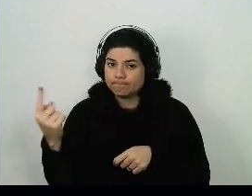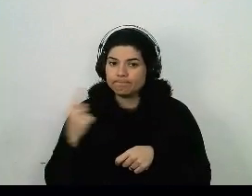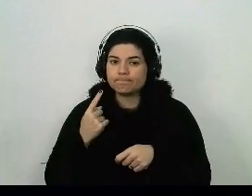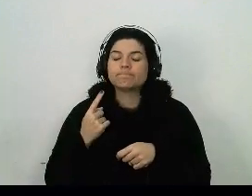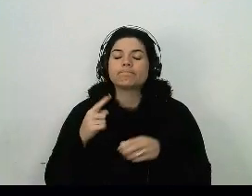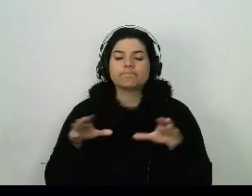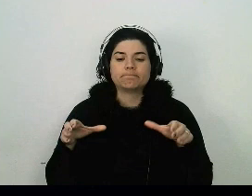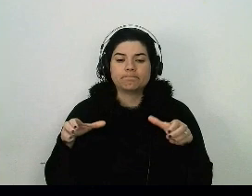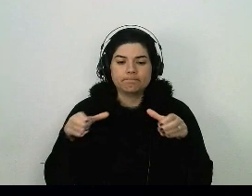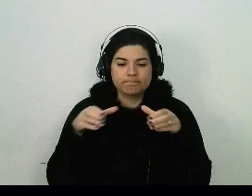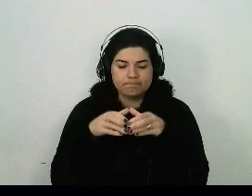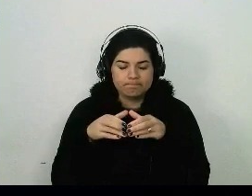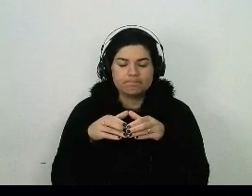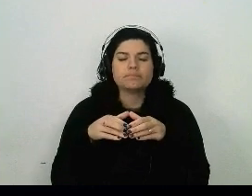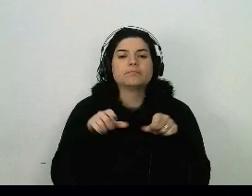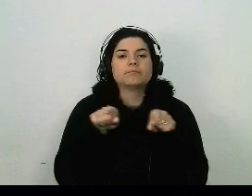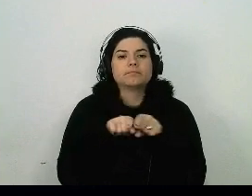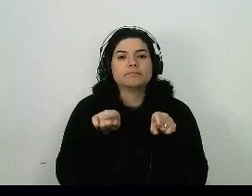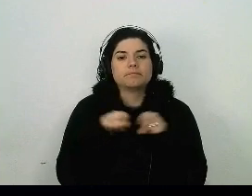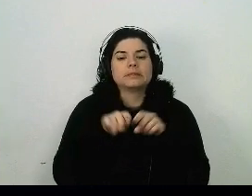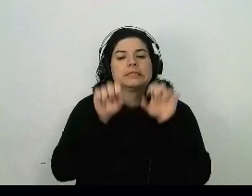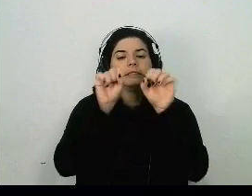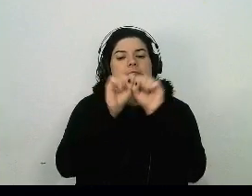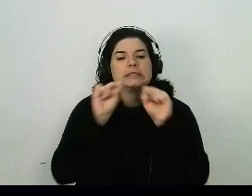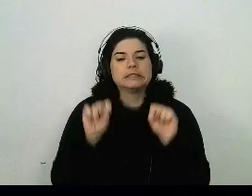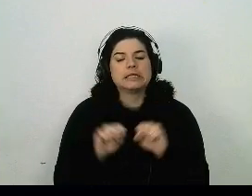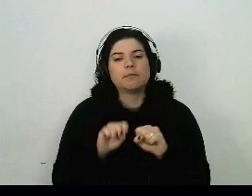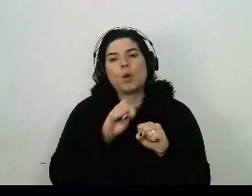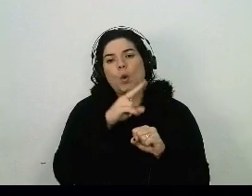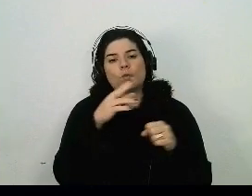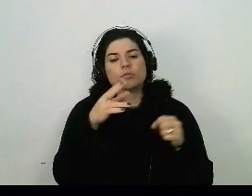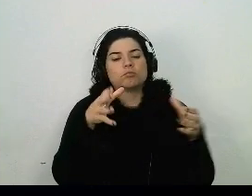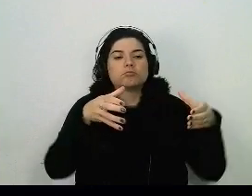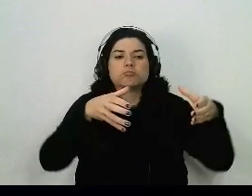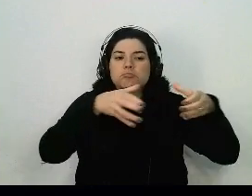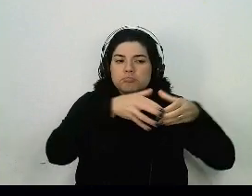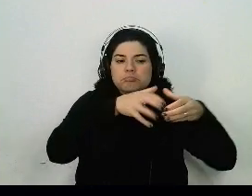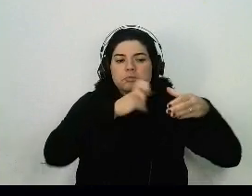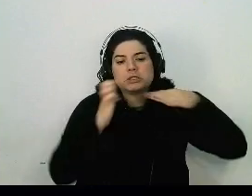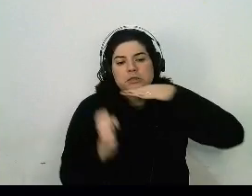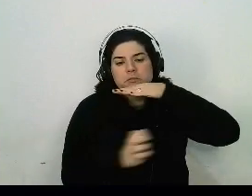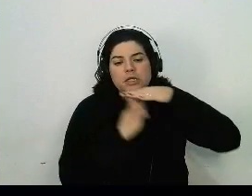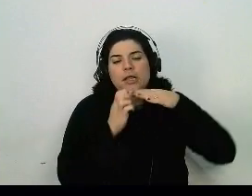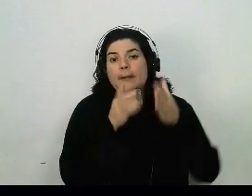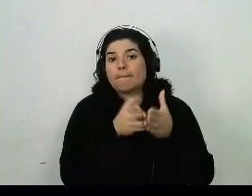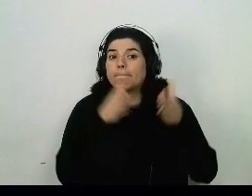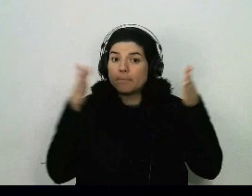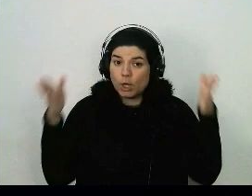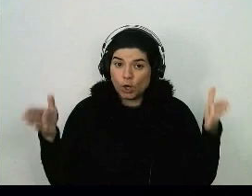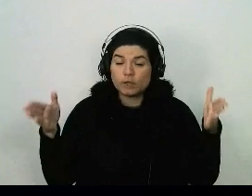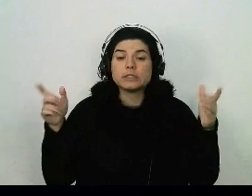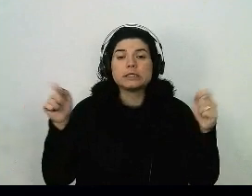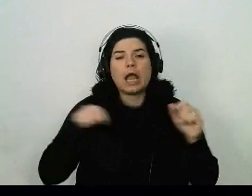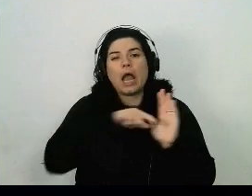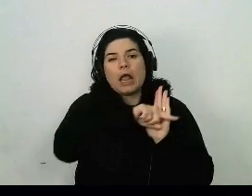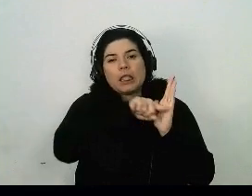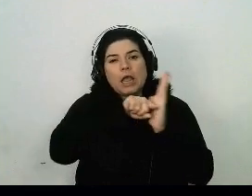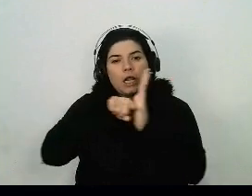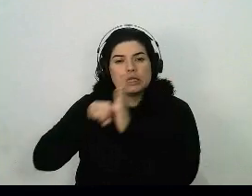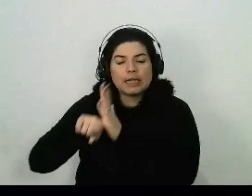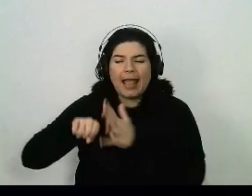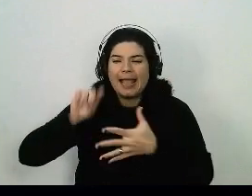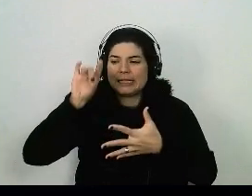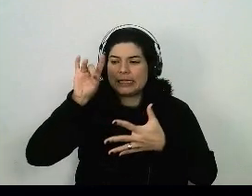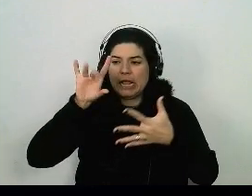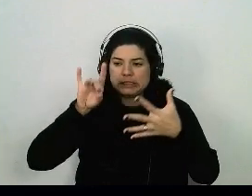e no nível de sistema ou departamento ou empresa mais um nível um pouco mais amplo e para cada um desses níveis a gente tem